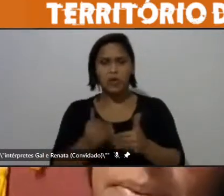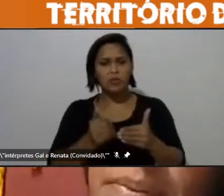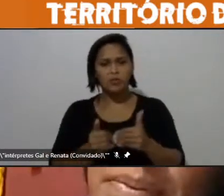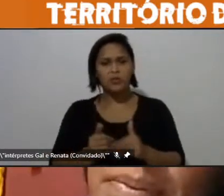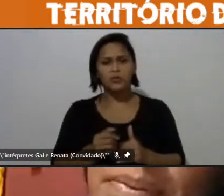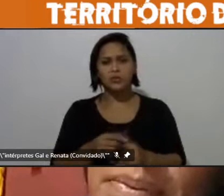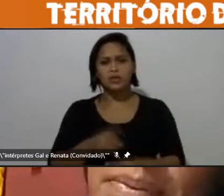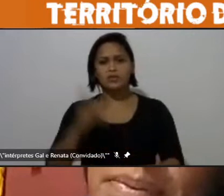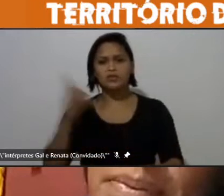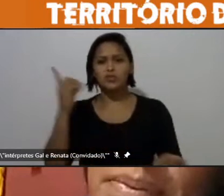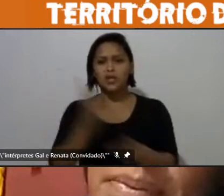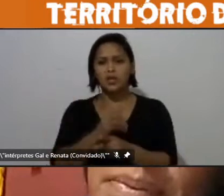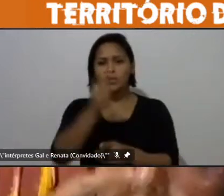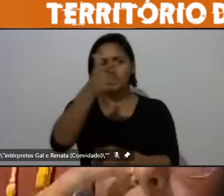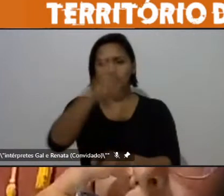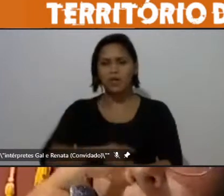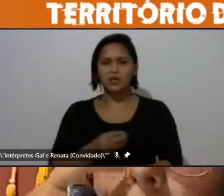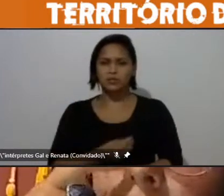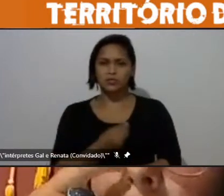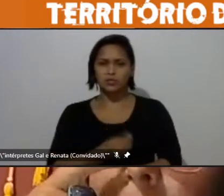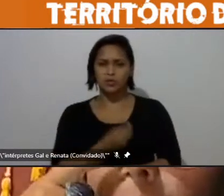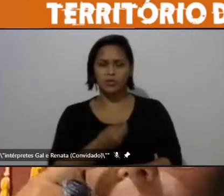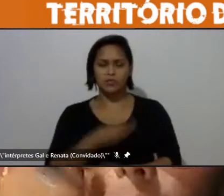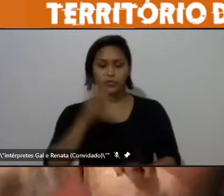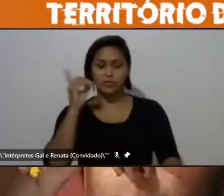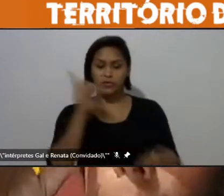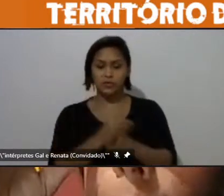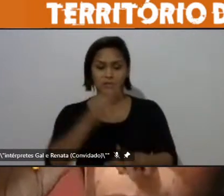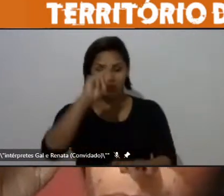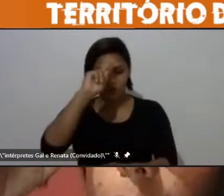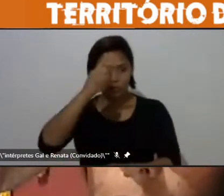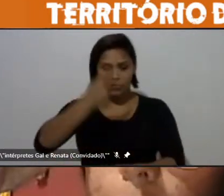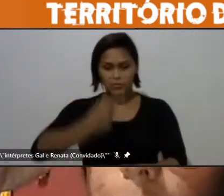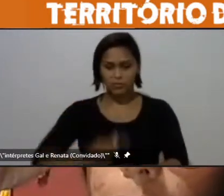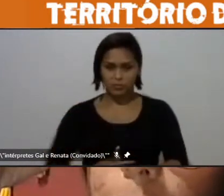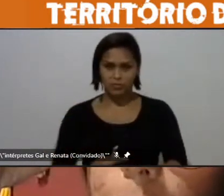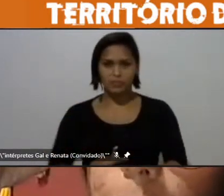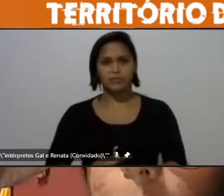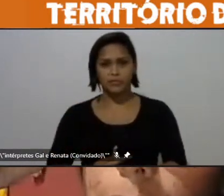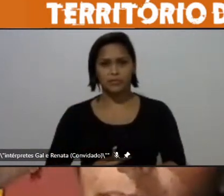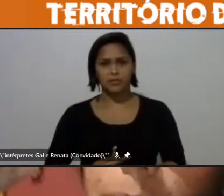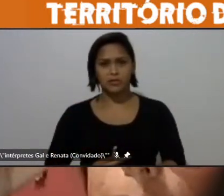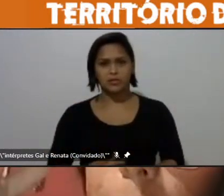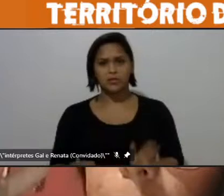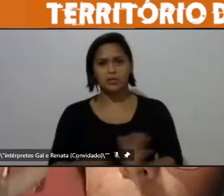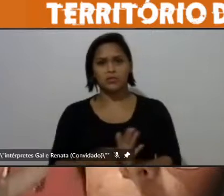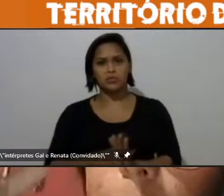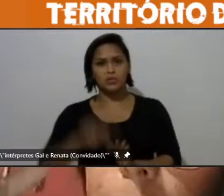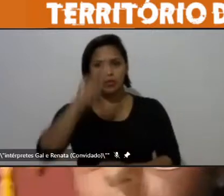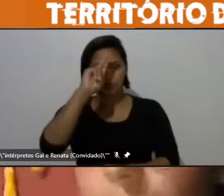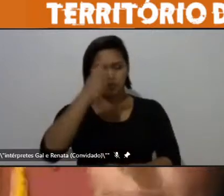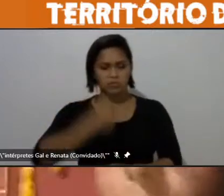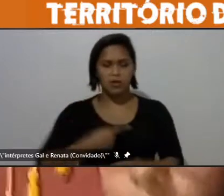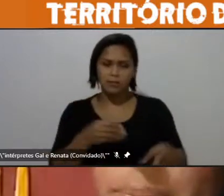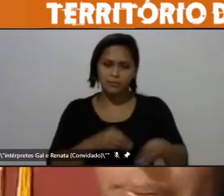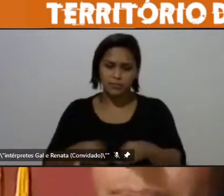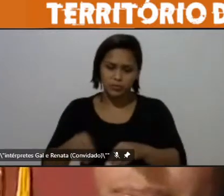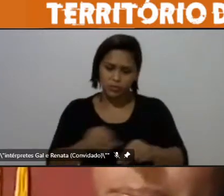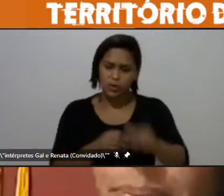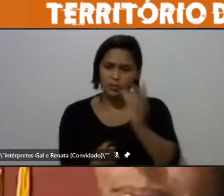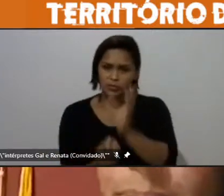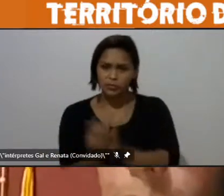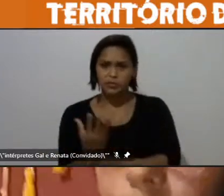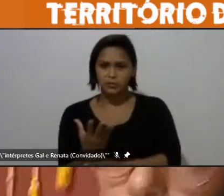de reconstrução, né, e repactuação dos nossos territórios originais,